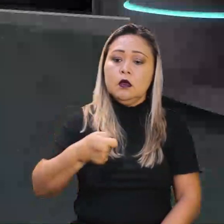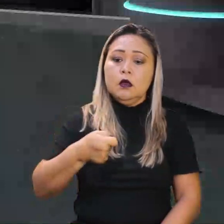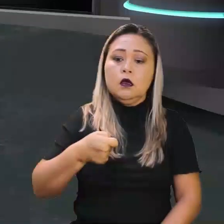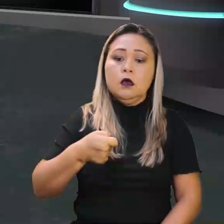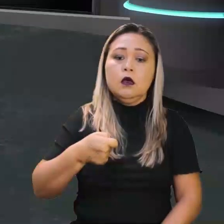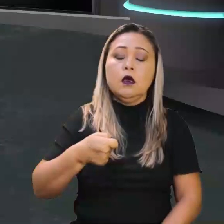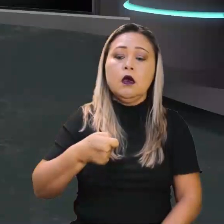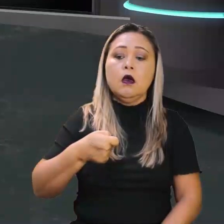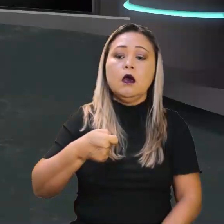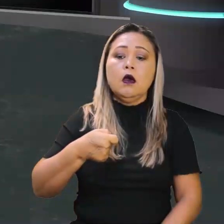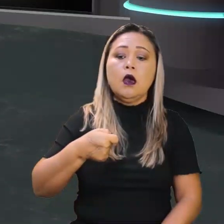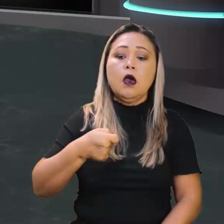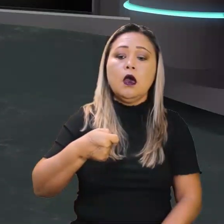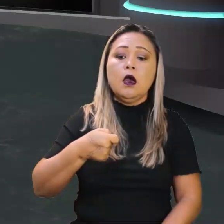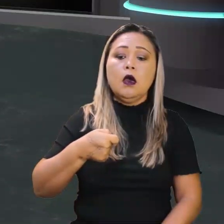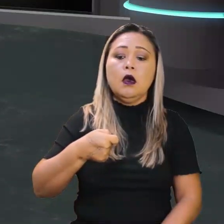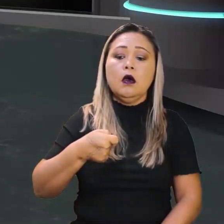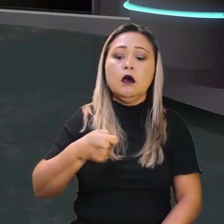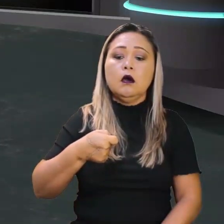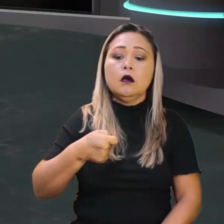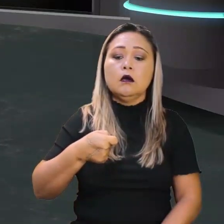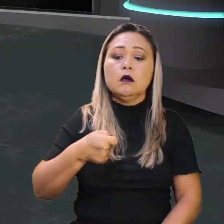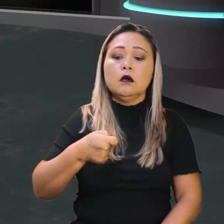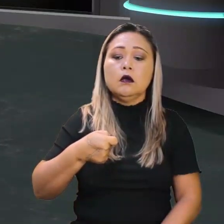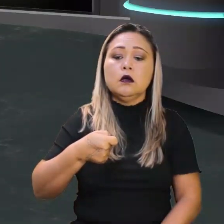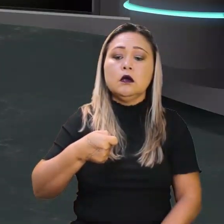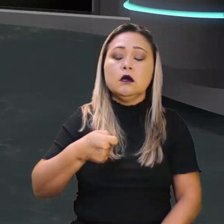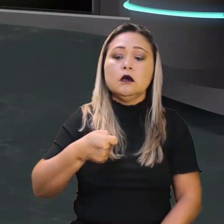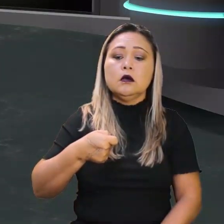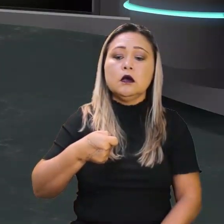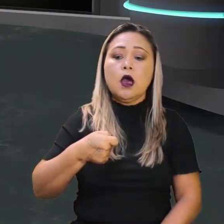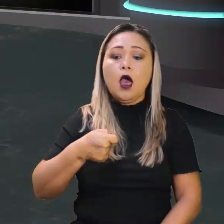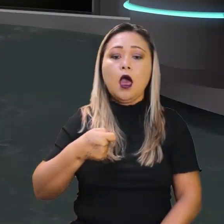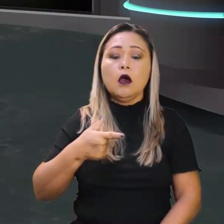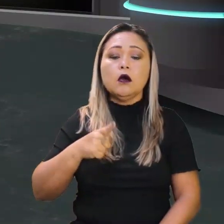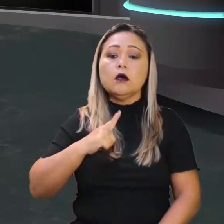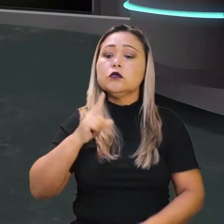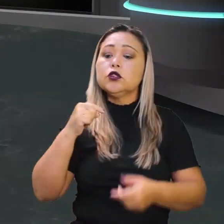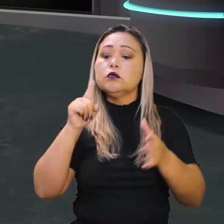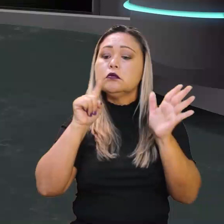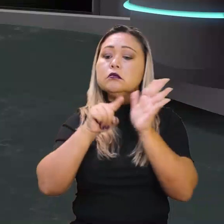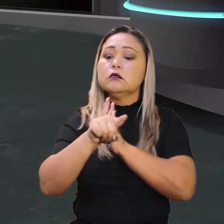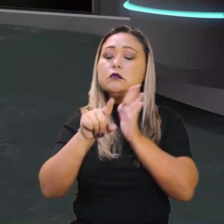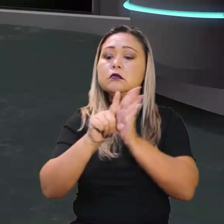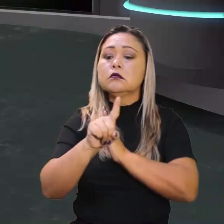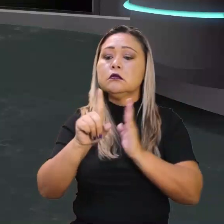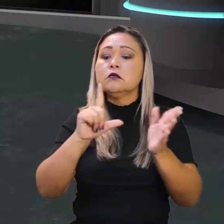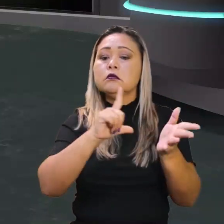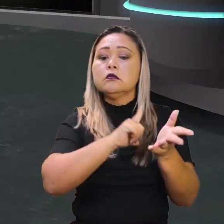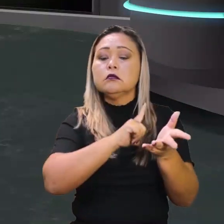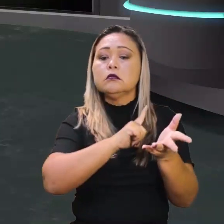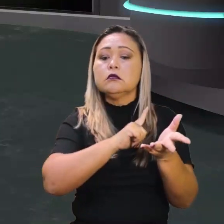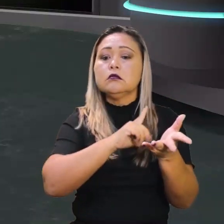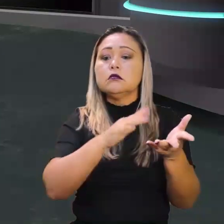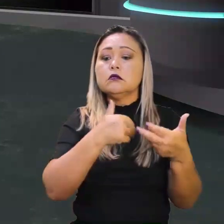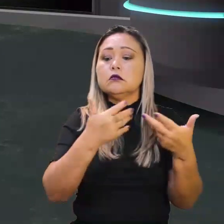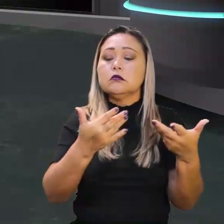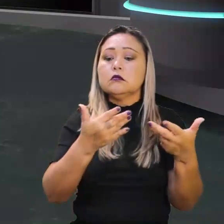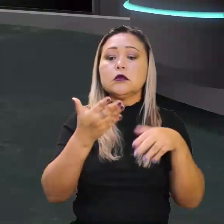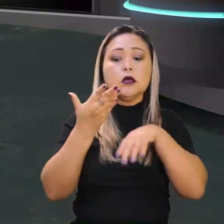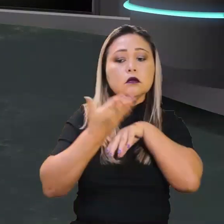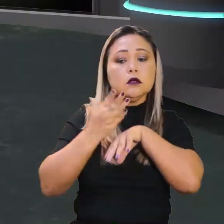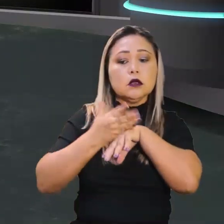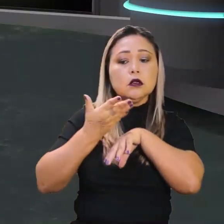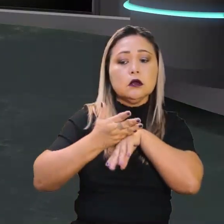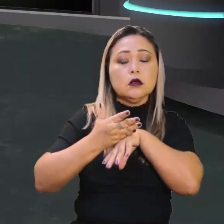e é uma das coisas, é um dos tipos de questão para o qual você tem muito que